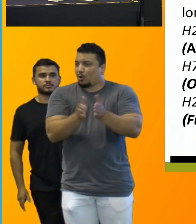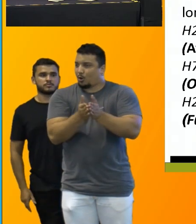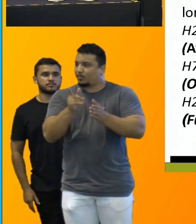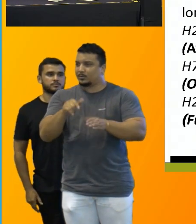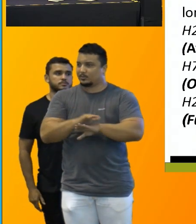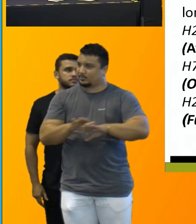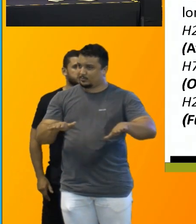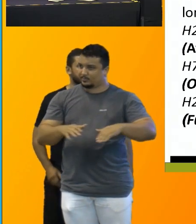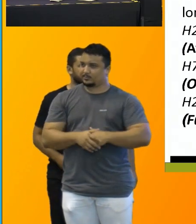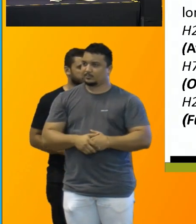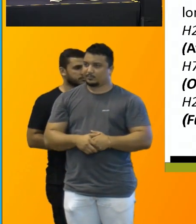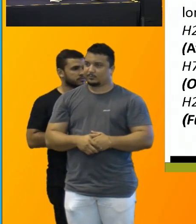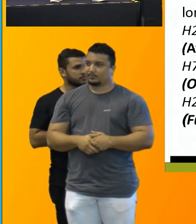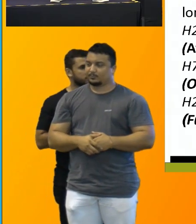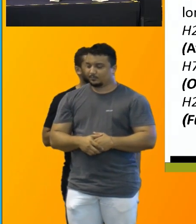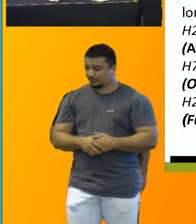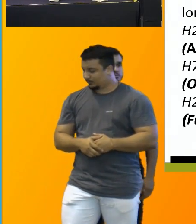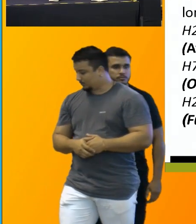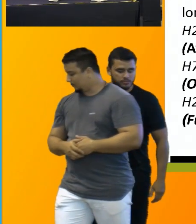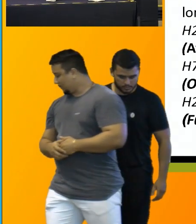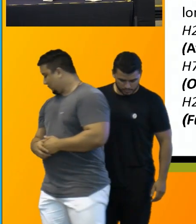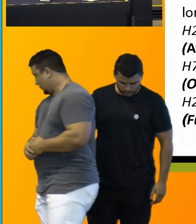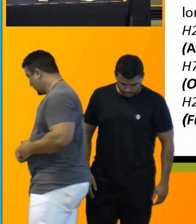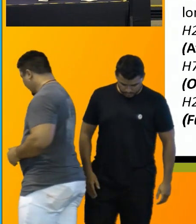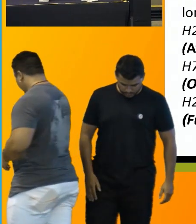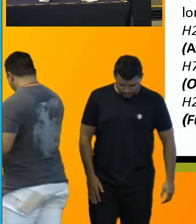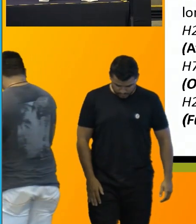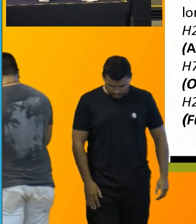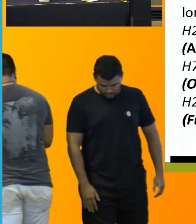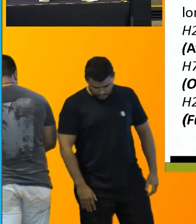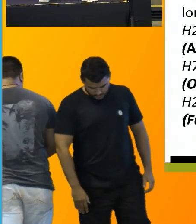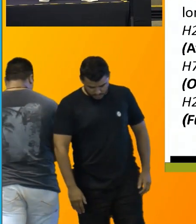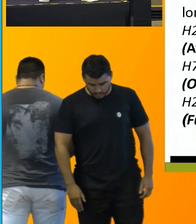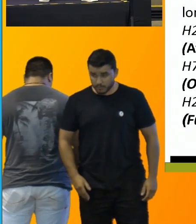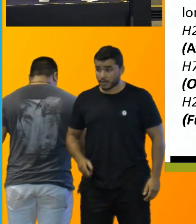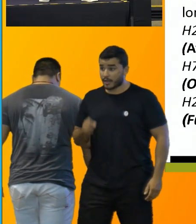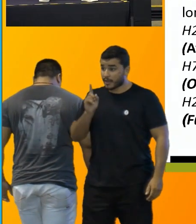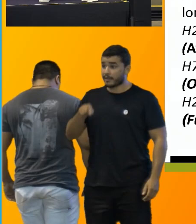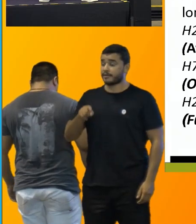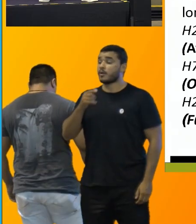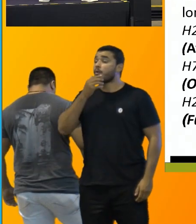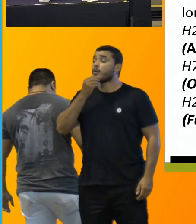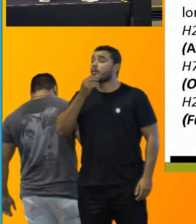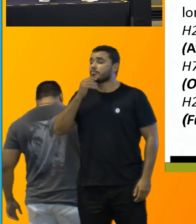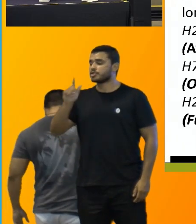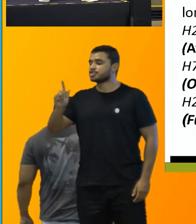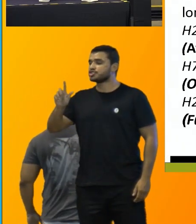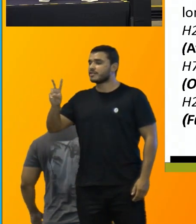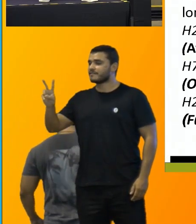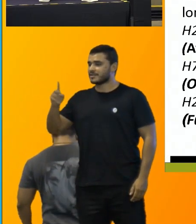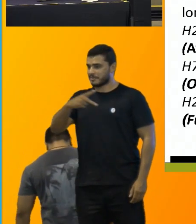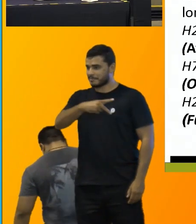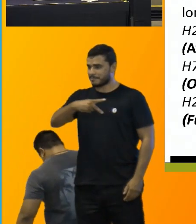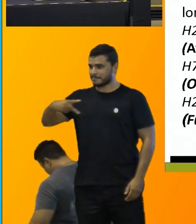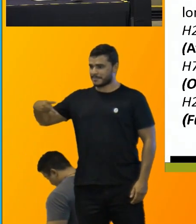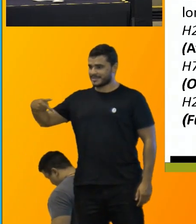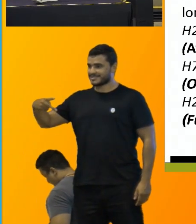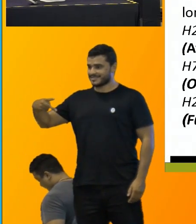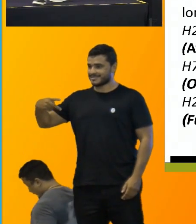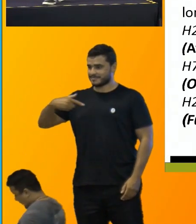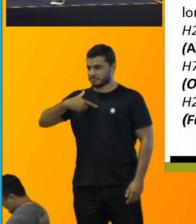pobres. Então isso é uma construção de memória. E você observa isso como muitas